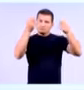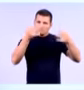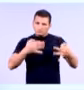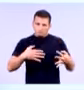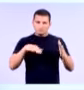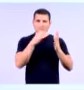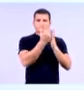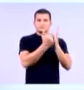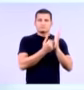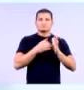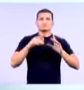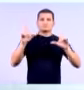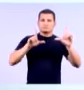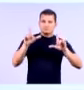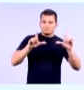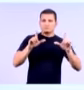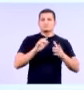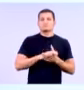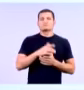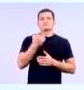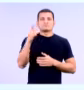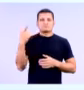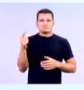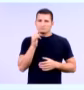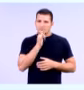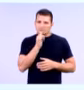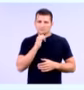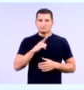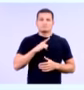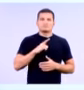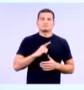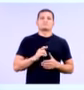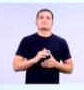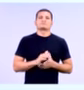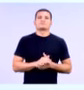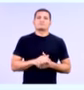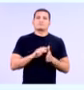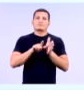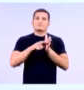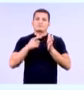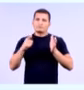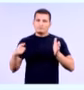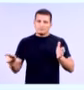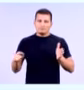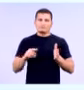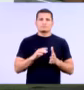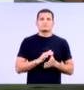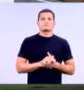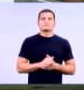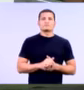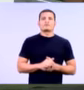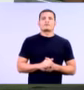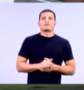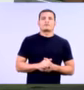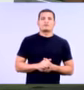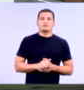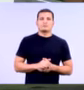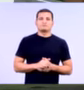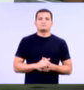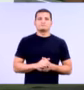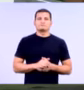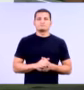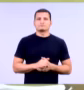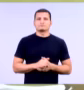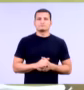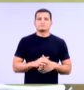TV. Vídeo show e outros exemplos, né? Gramática, o que mais, Anabela? Também nós temos,